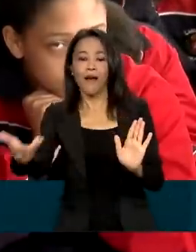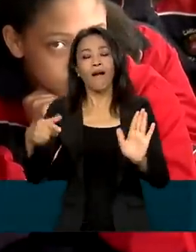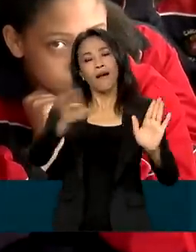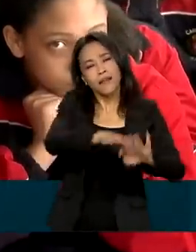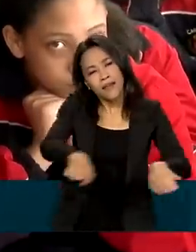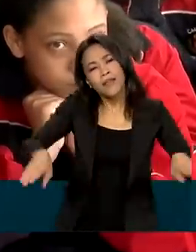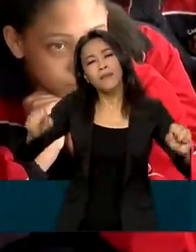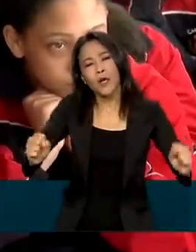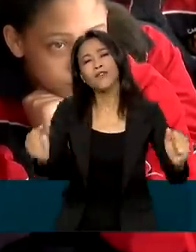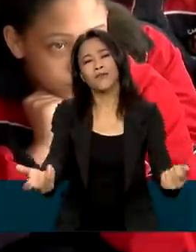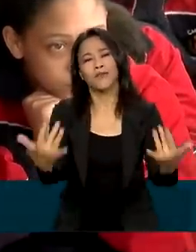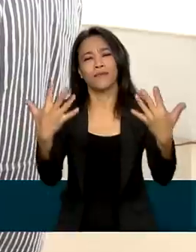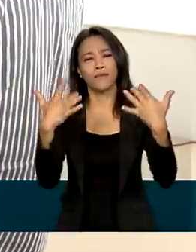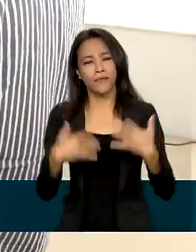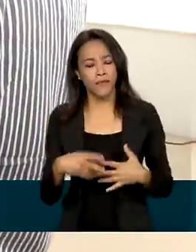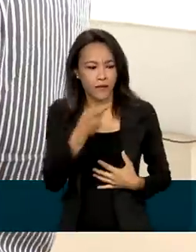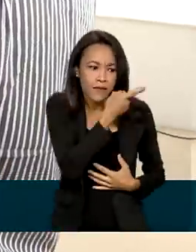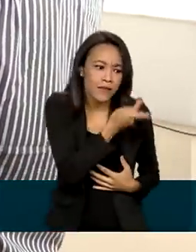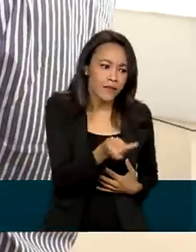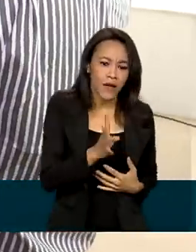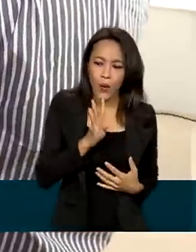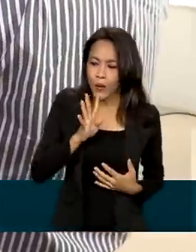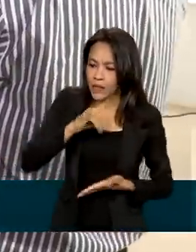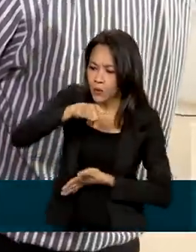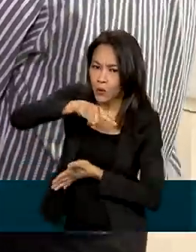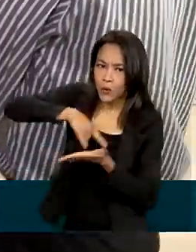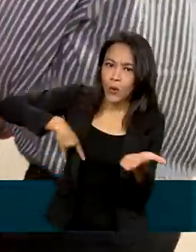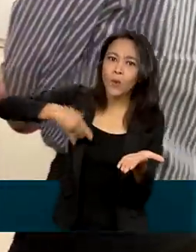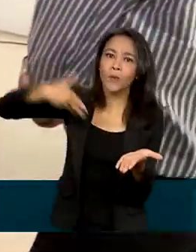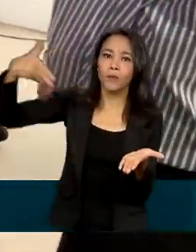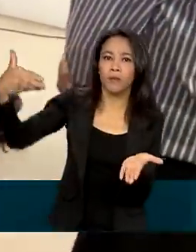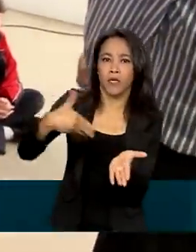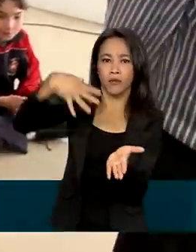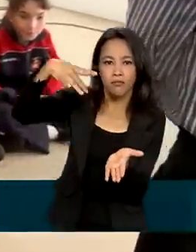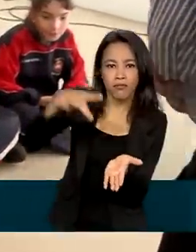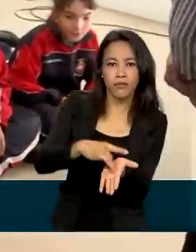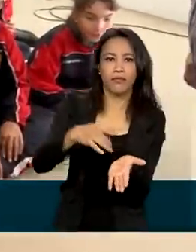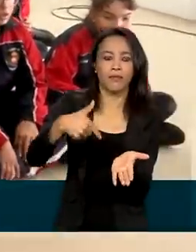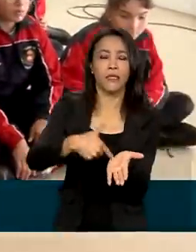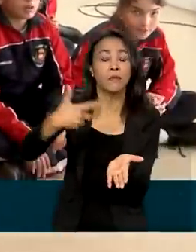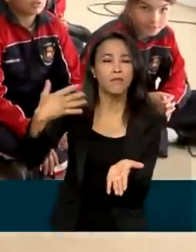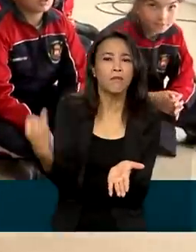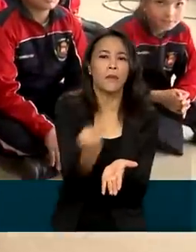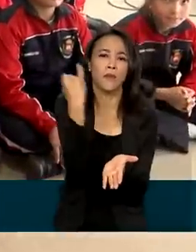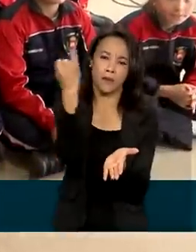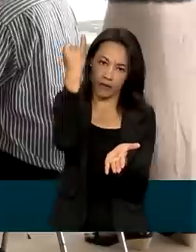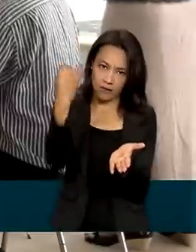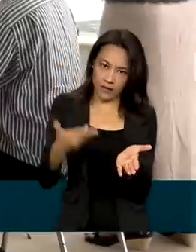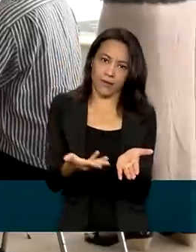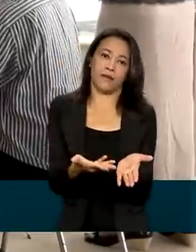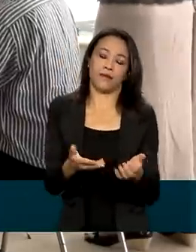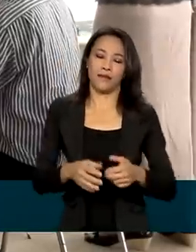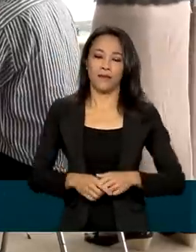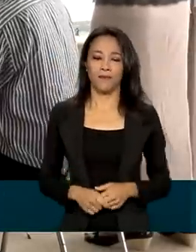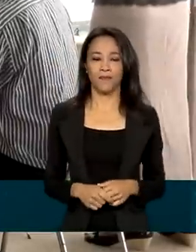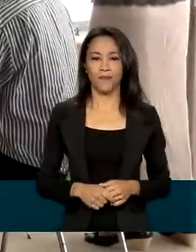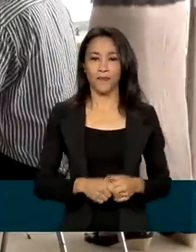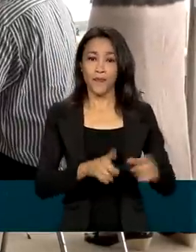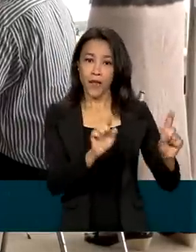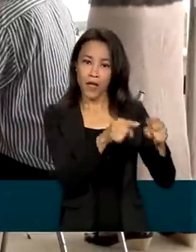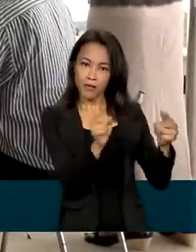aqui visitar esses documentos que são conhecidos como documentos monumentos de tanta importância que carregam consigo